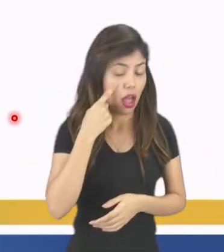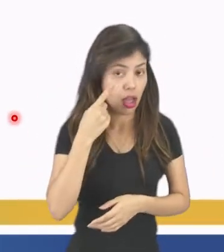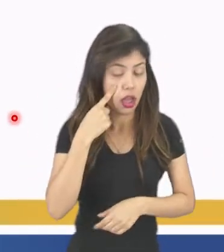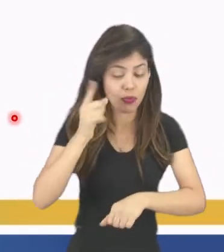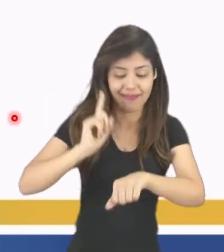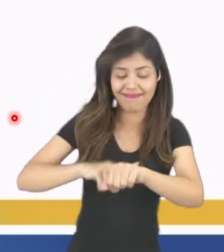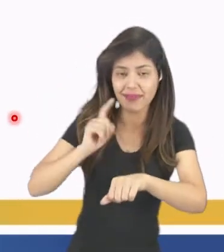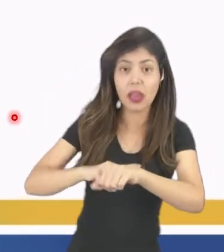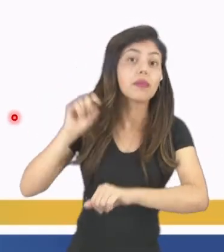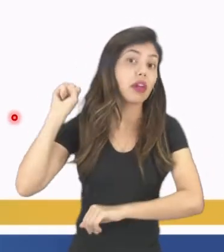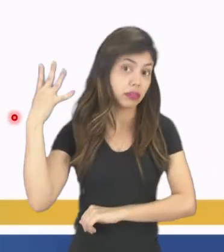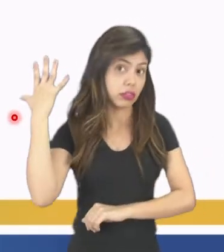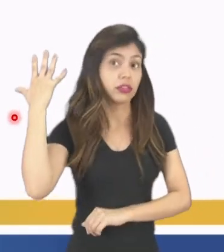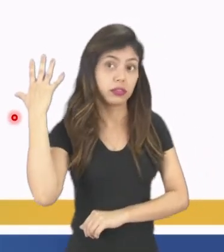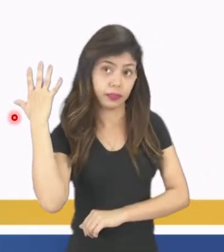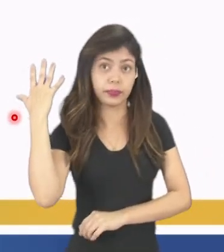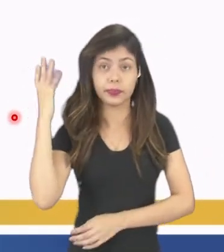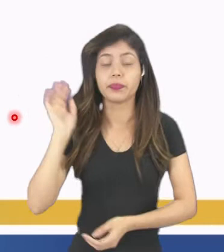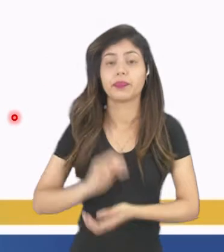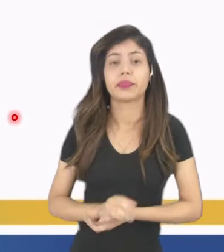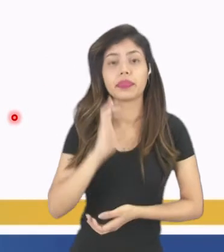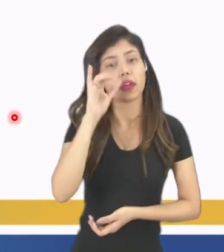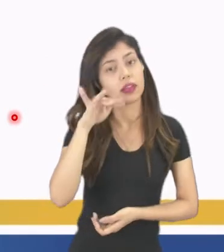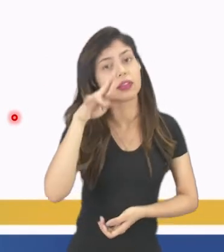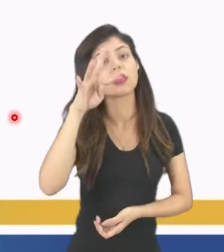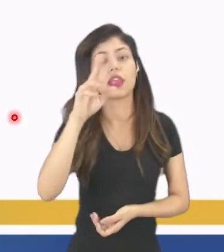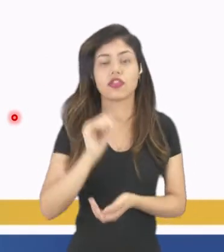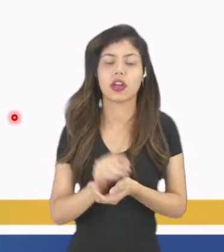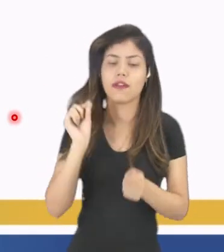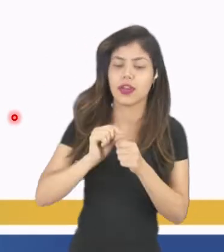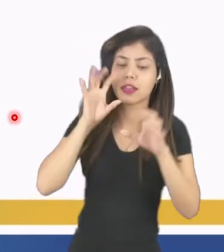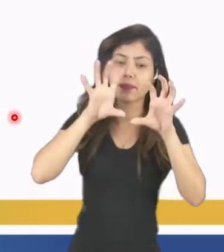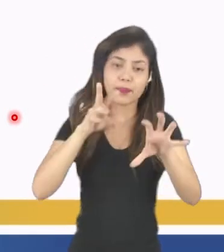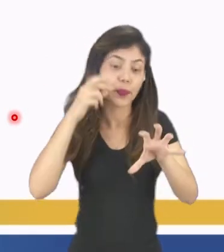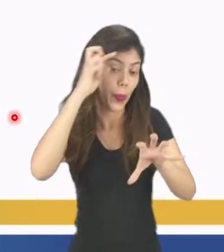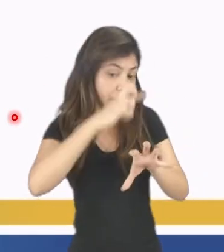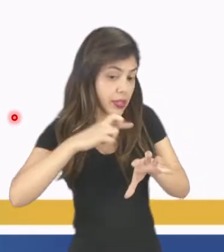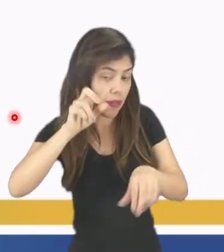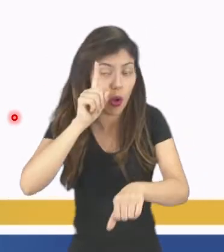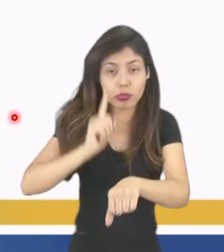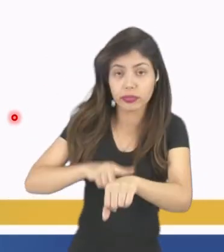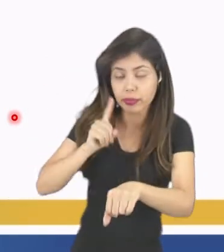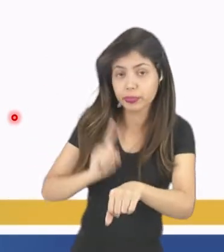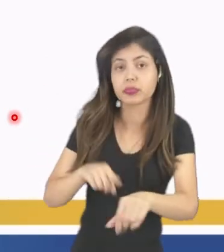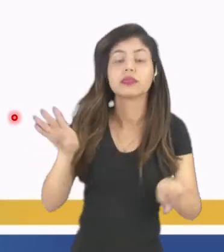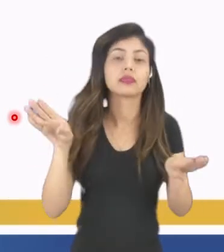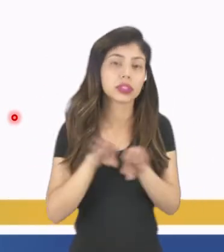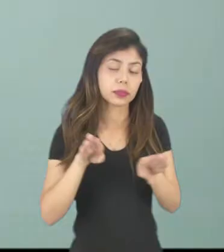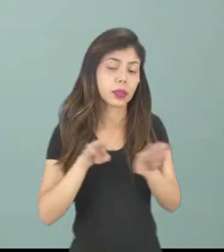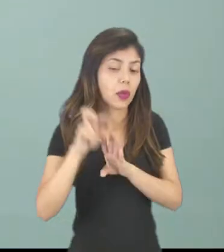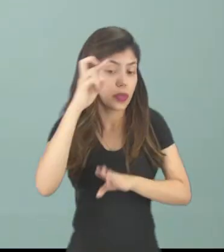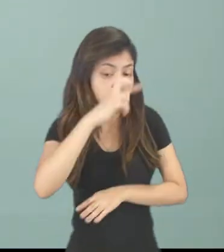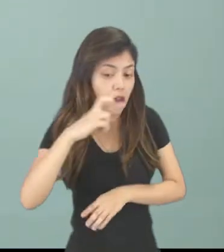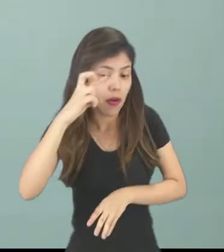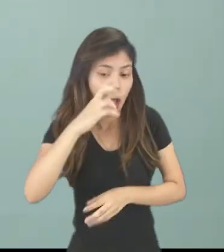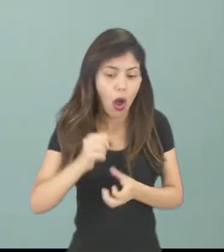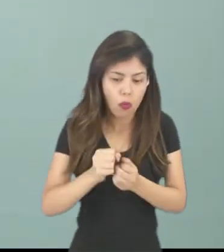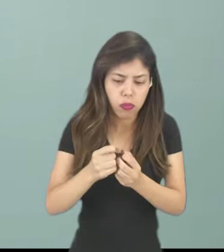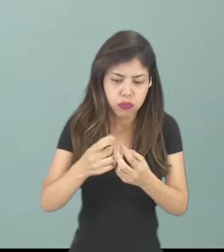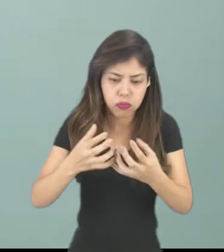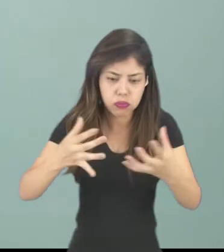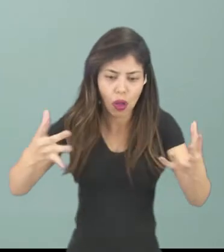ao tempo que ela acontece. Então, a cinética vai fazer isso, observar o tempo, observar a concentração